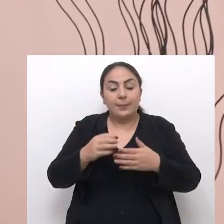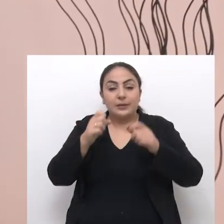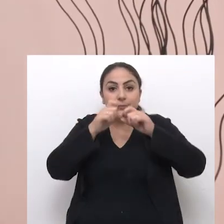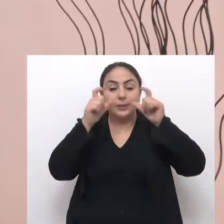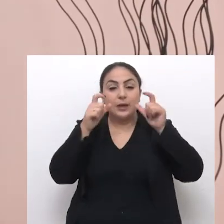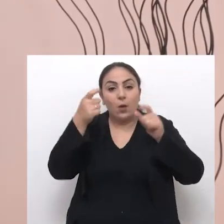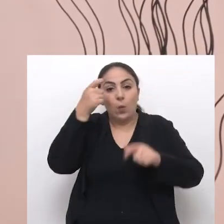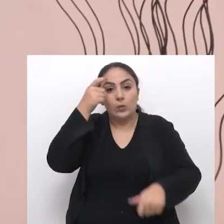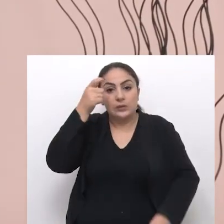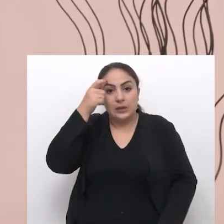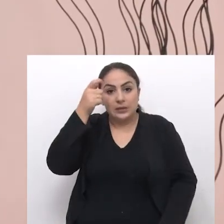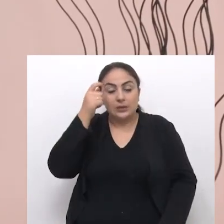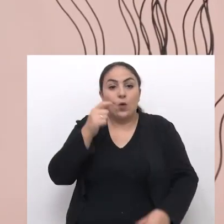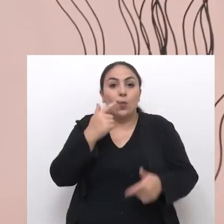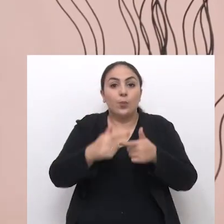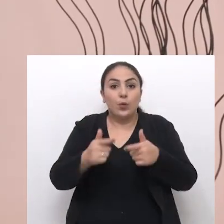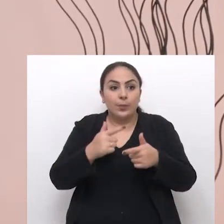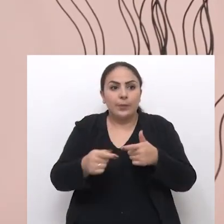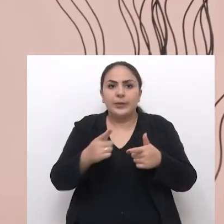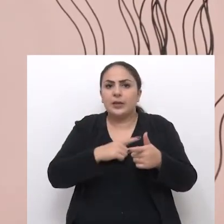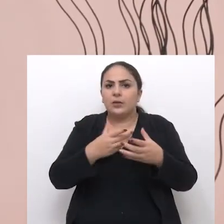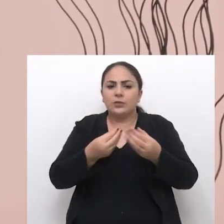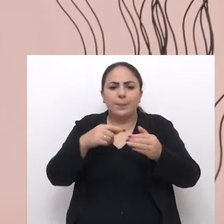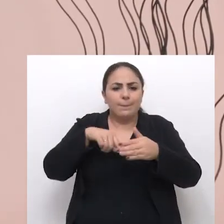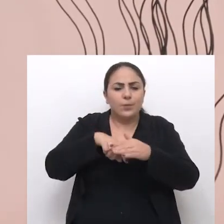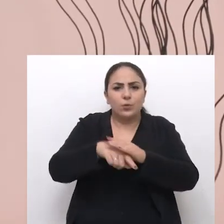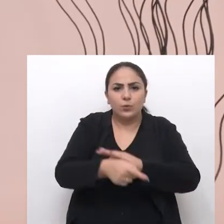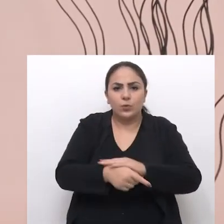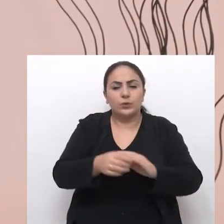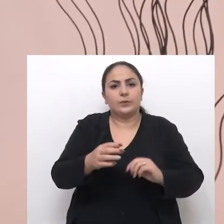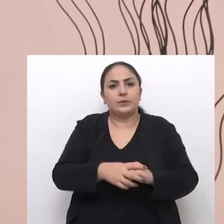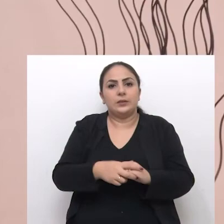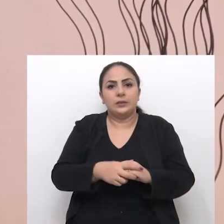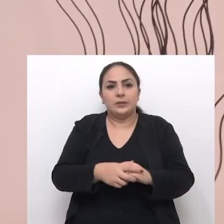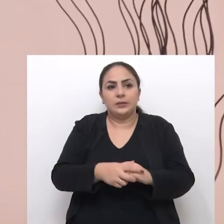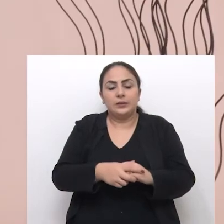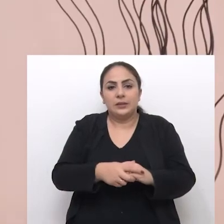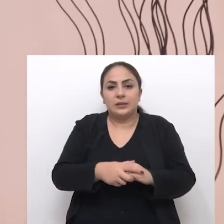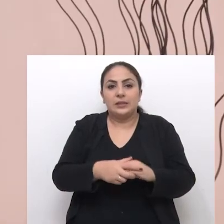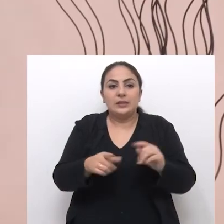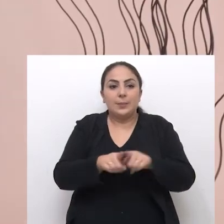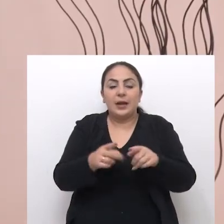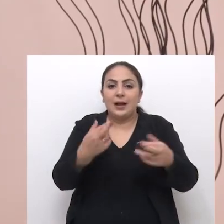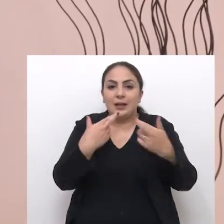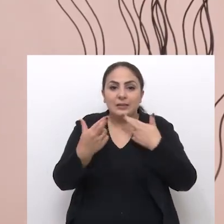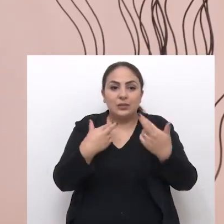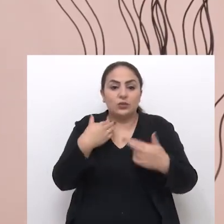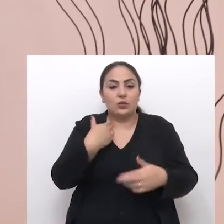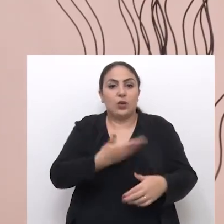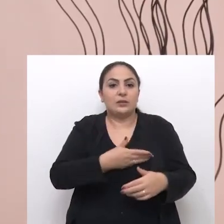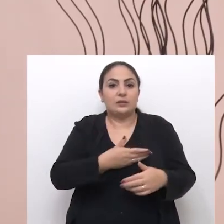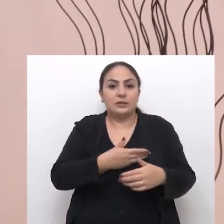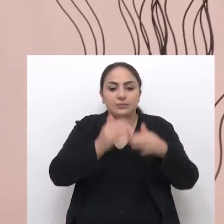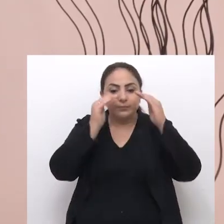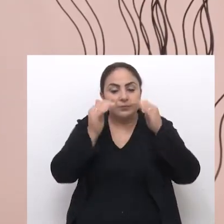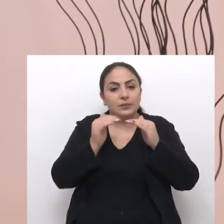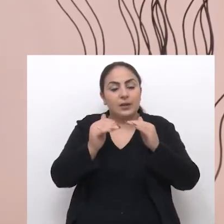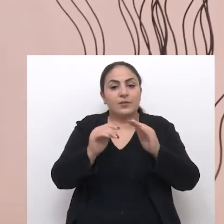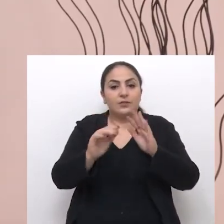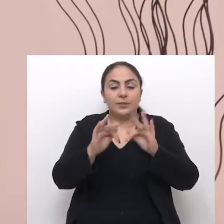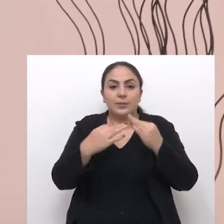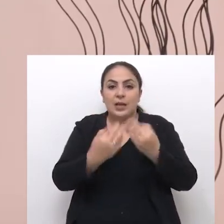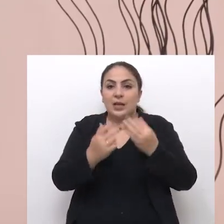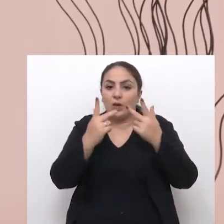despertar a consciência que o problema dele tem origens muito mais profundas, origens inconscientes e tem a ver com as nossas lealdades